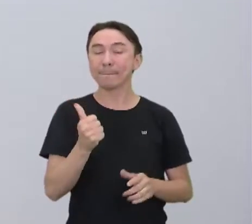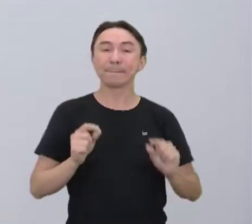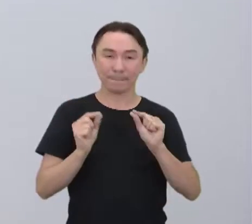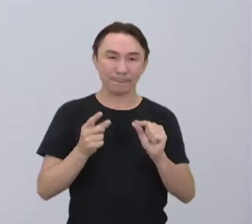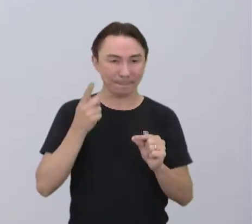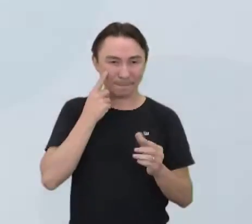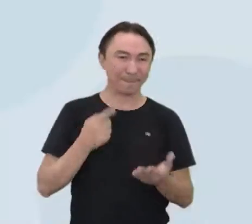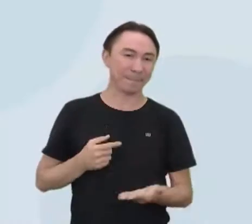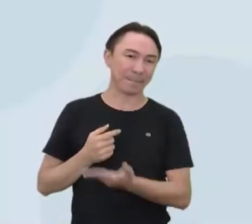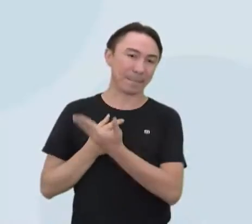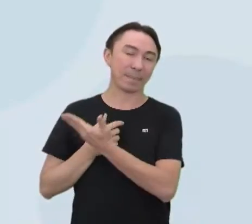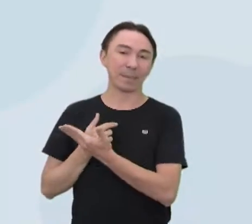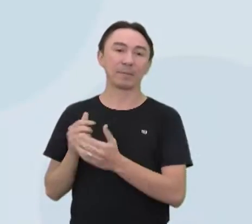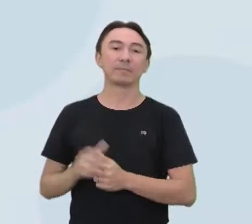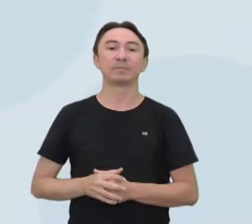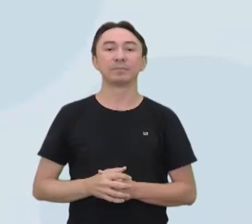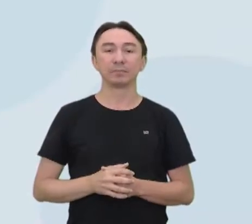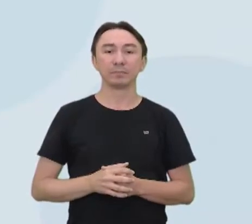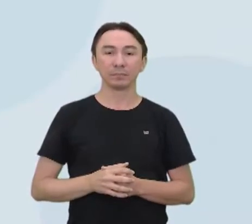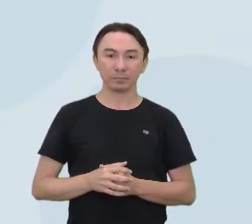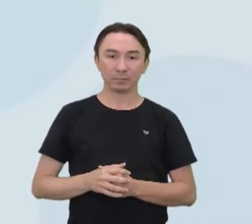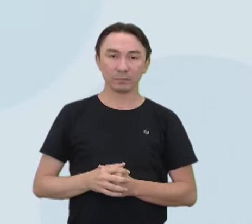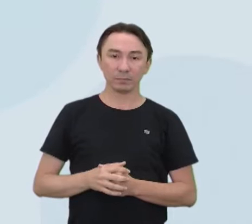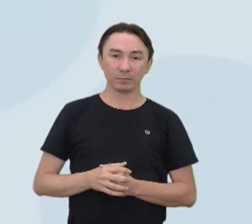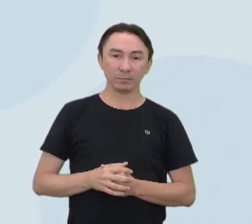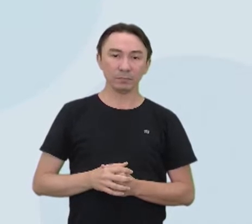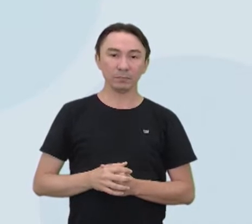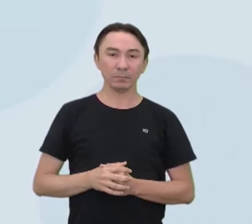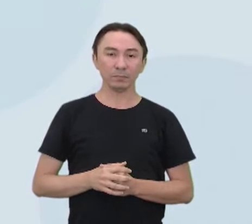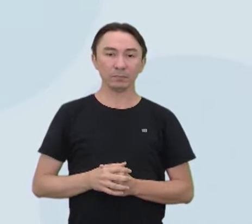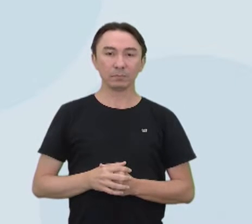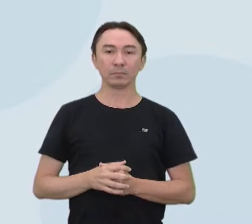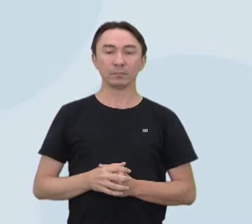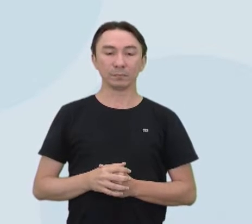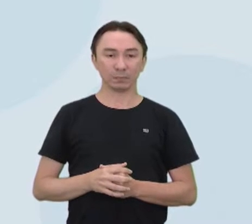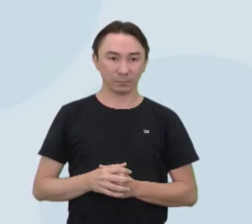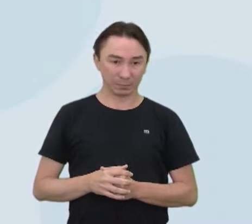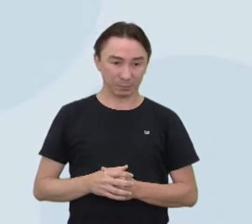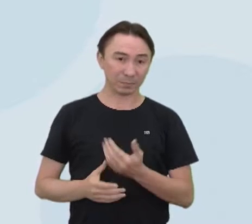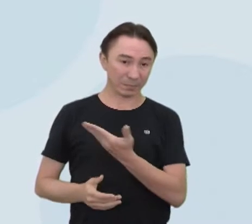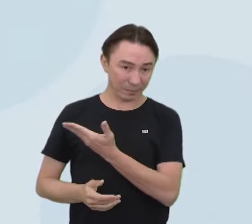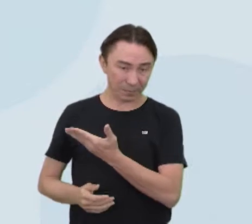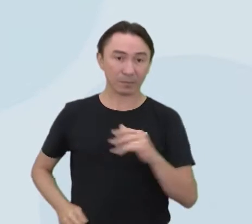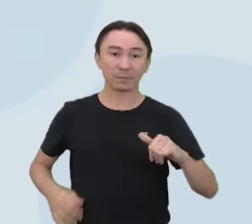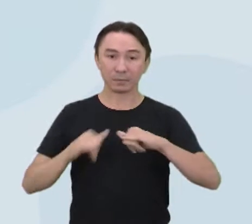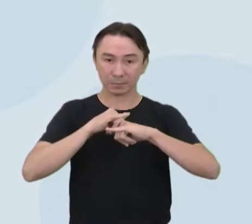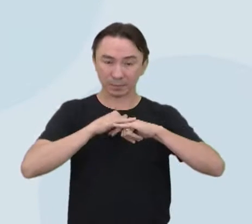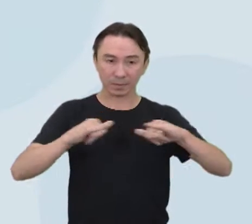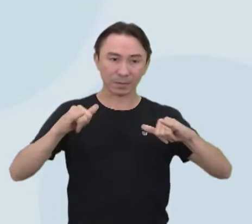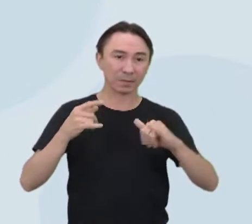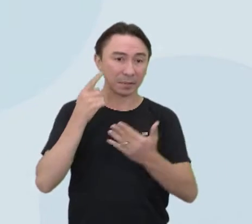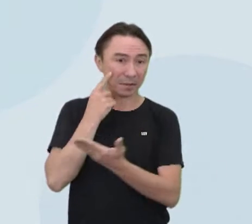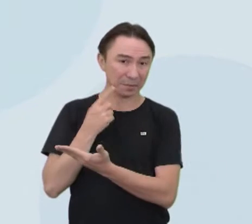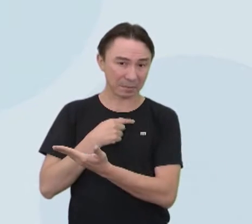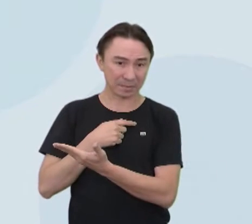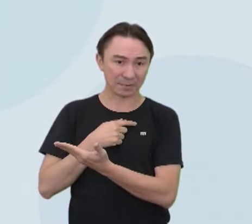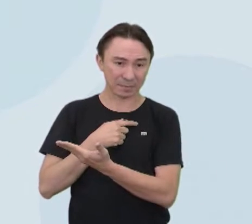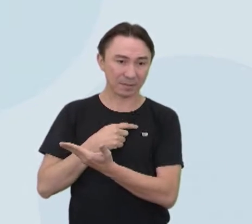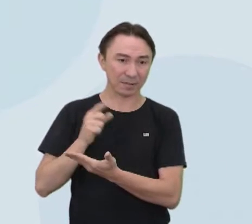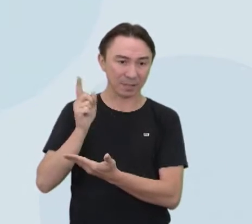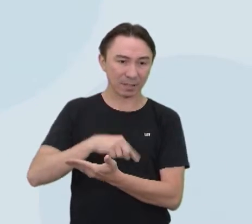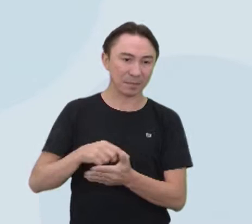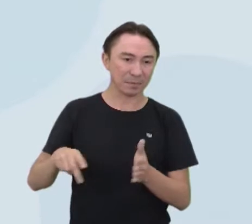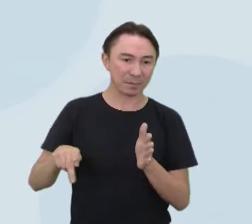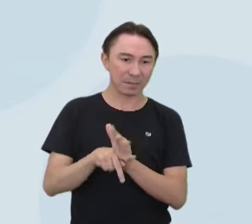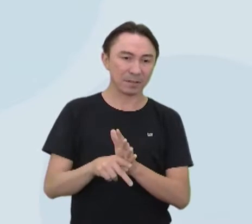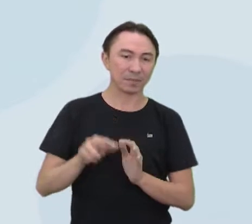aí para vocês na tela. Então, essa é uma notícia da FAPESP, tá? Inclusive aqui no...